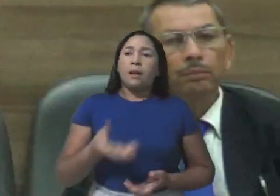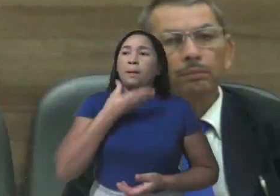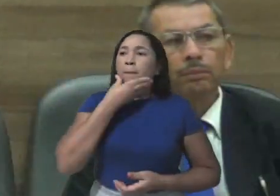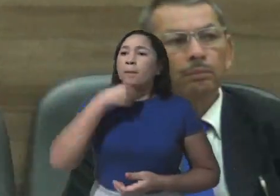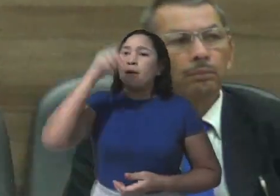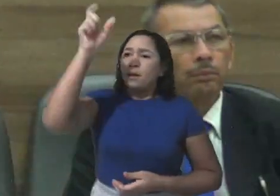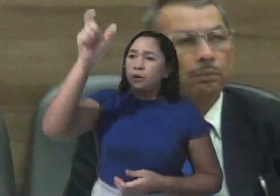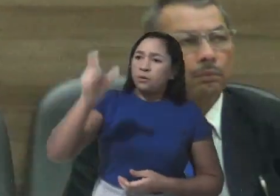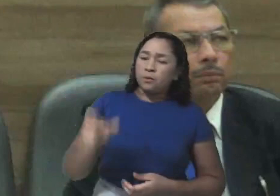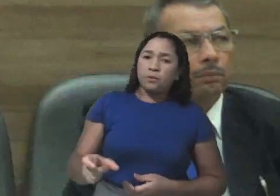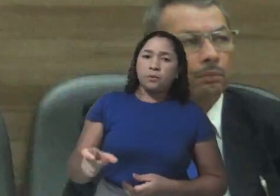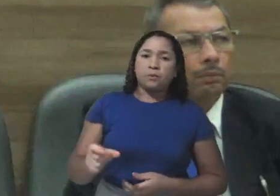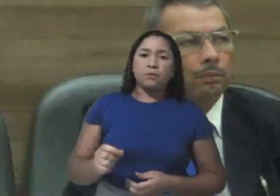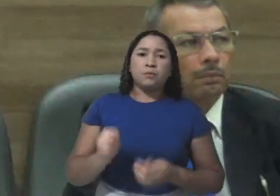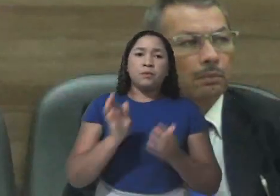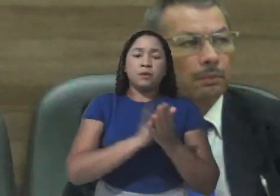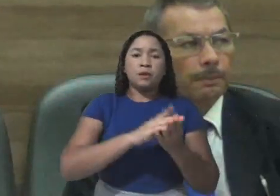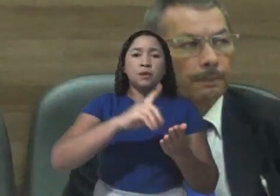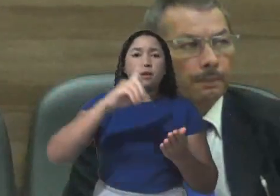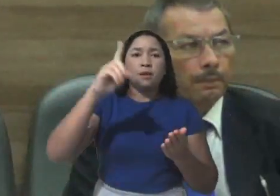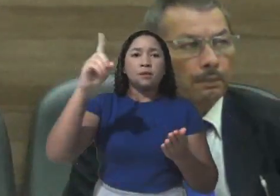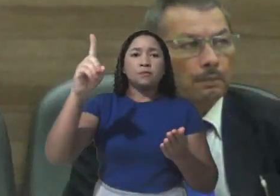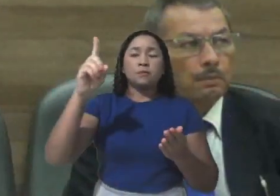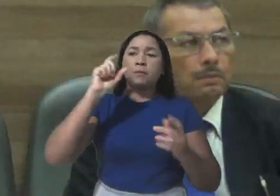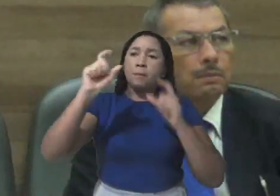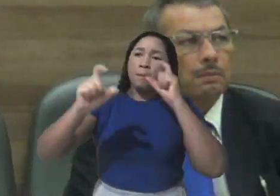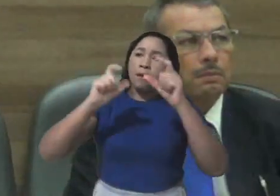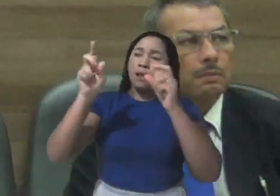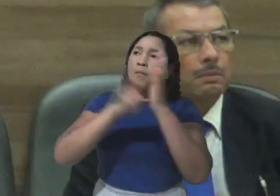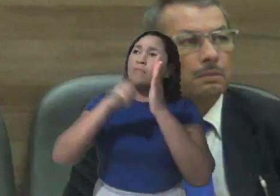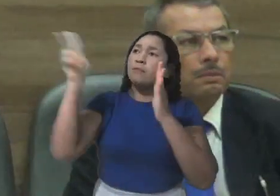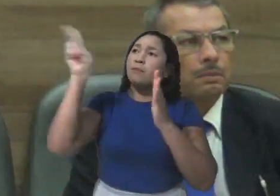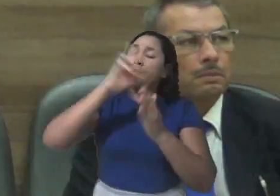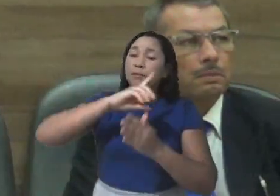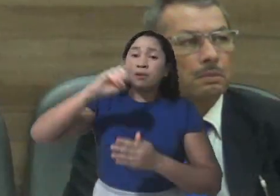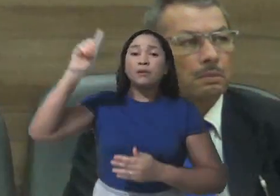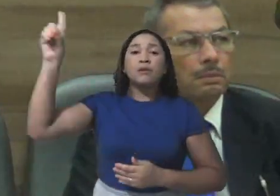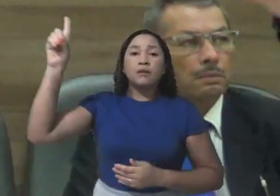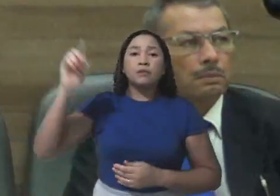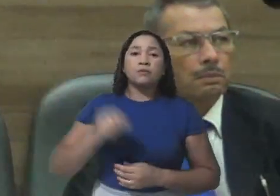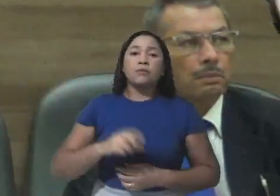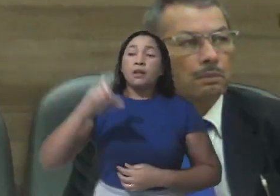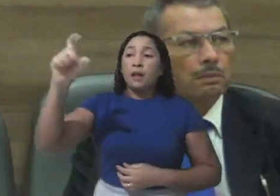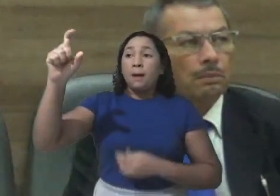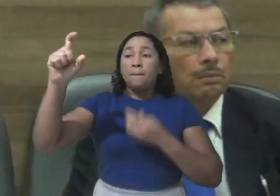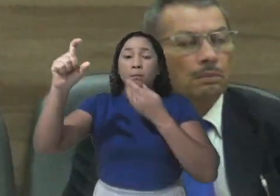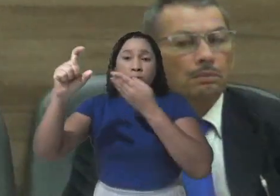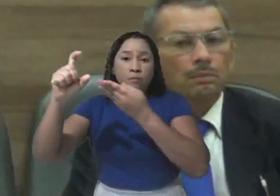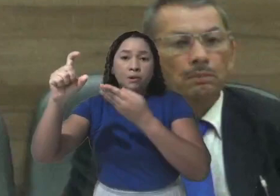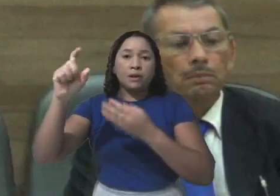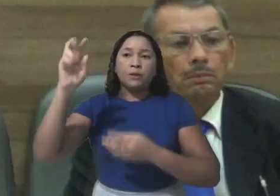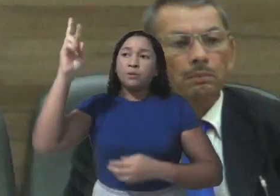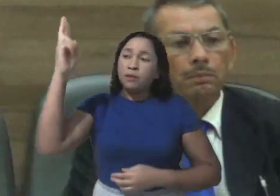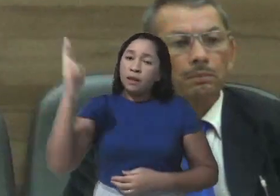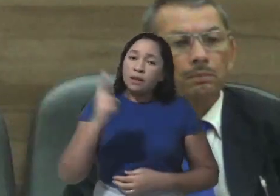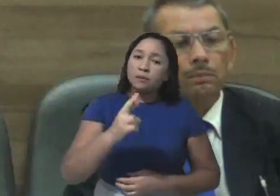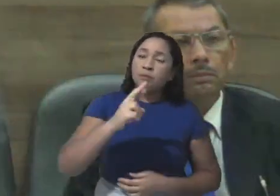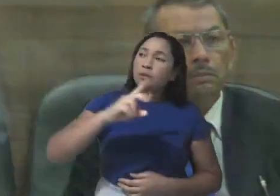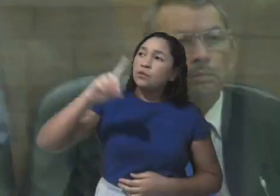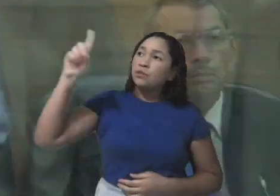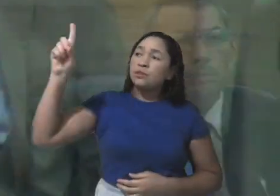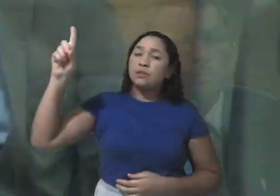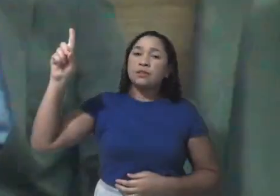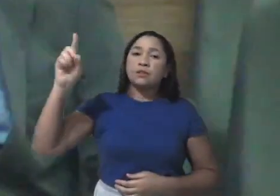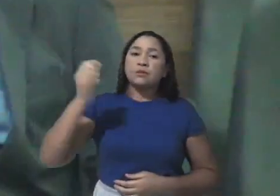é a palavra de Deus ao homem. O credo é a resposta do homem a Deus. É aí. O